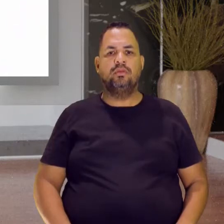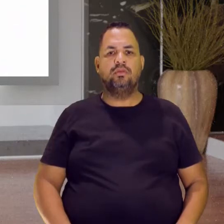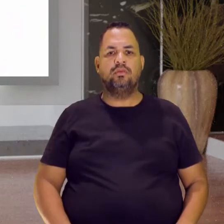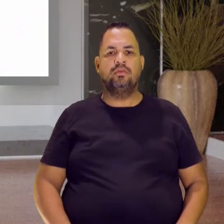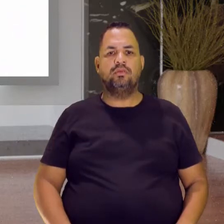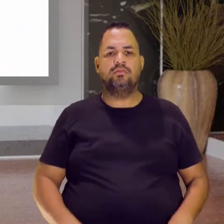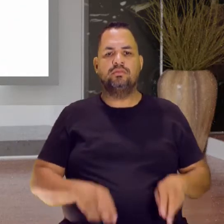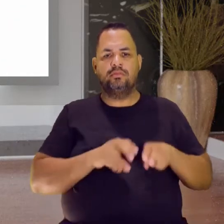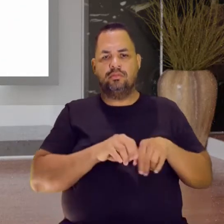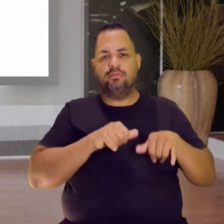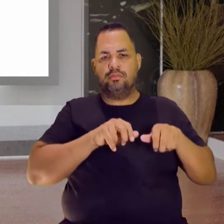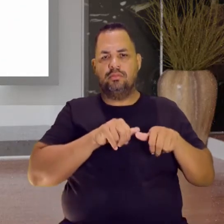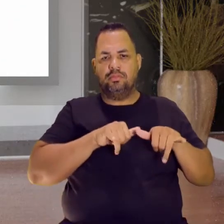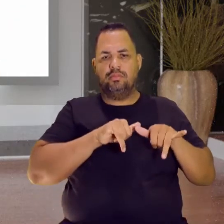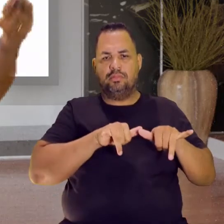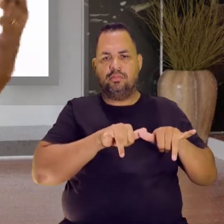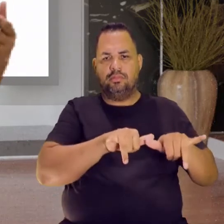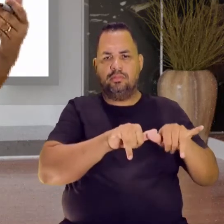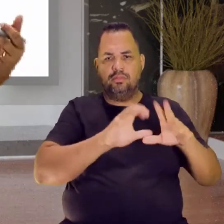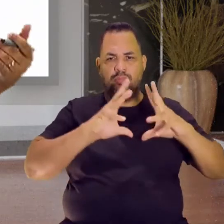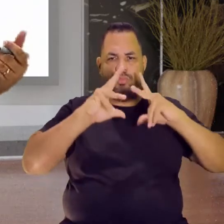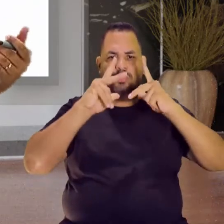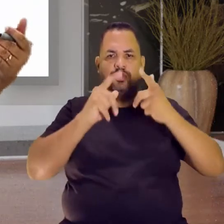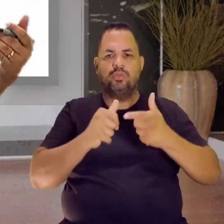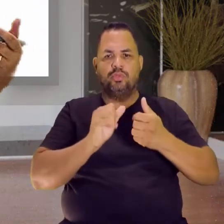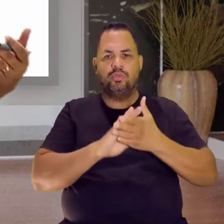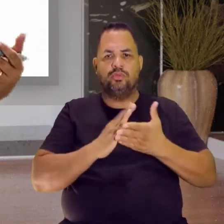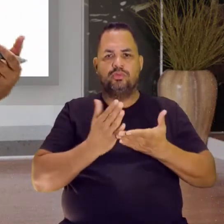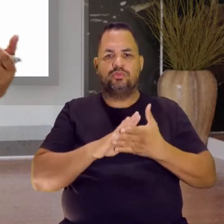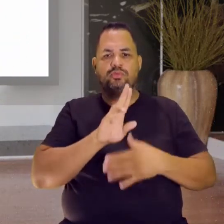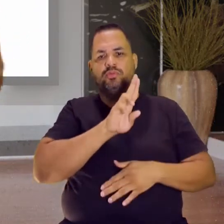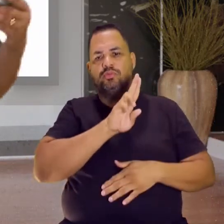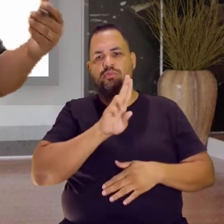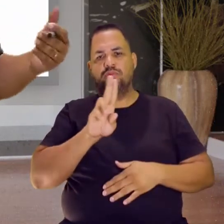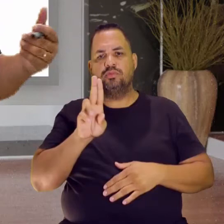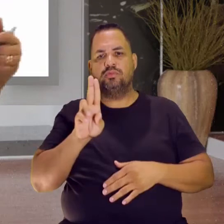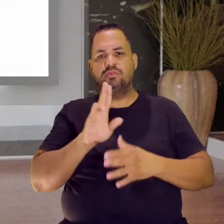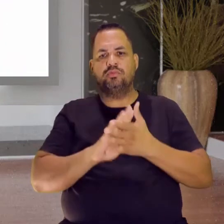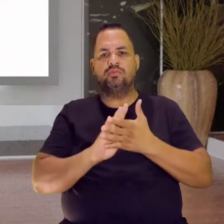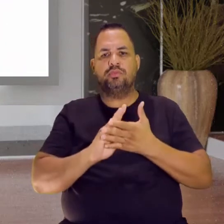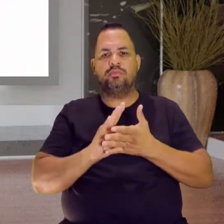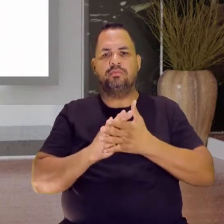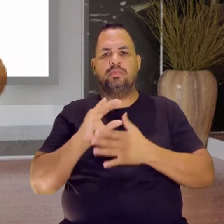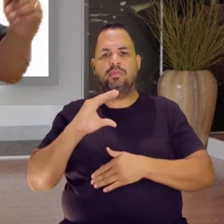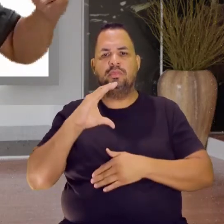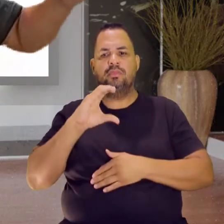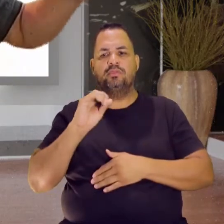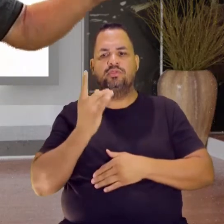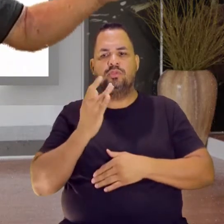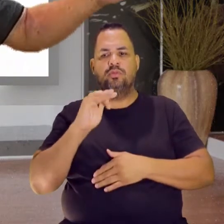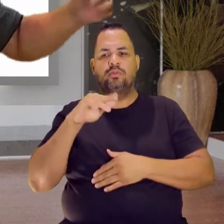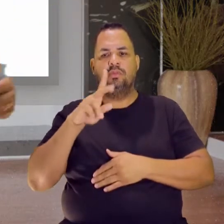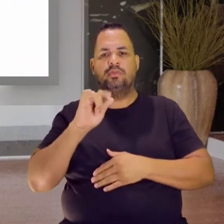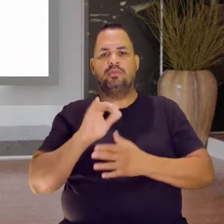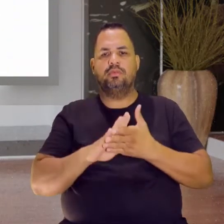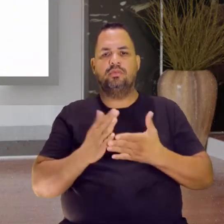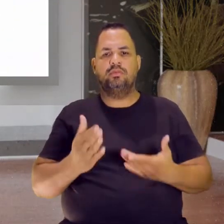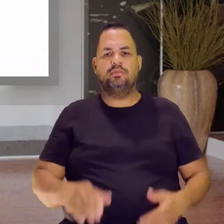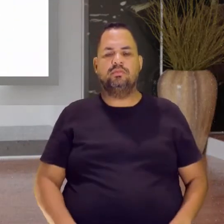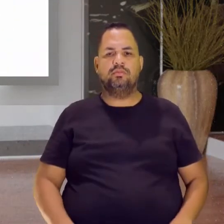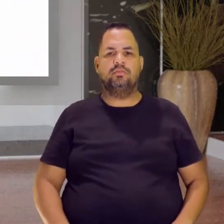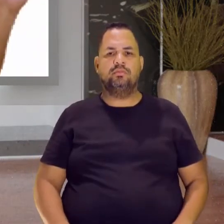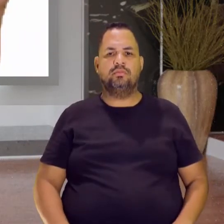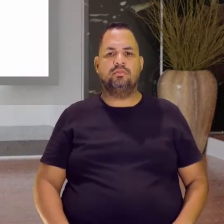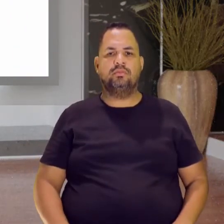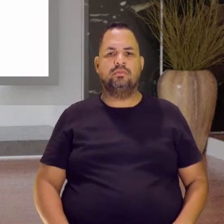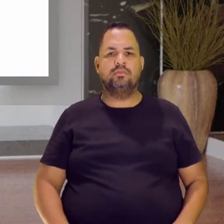nos supermercados, né? Tudo com termos americanizados, né? Shopping, Midway Mall,